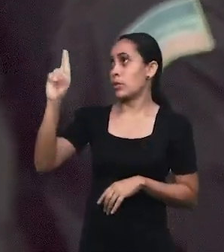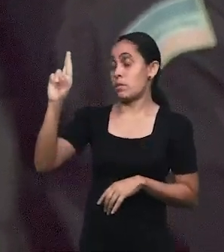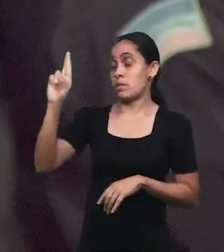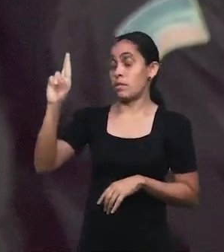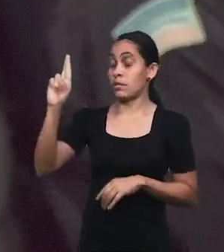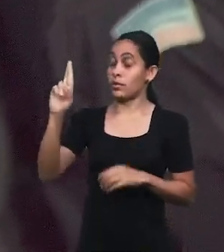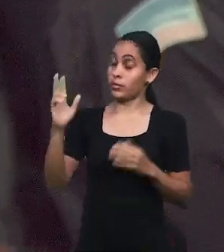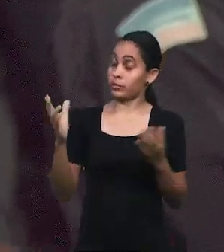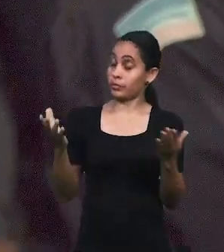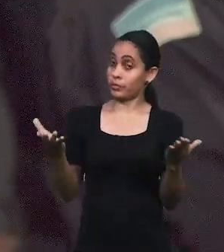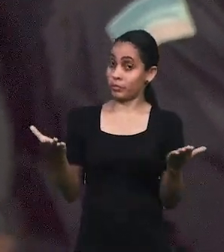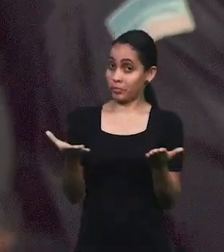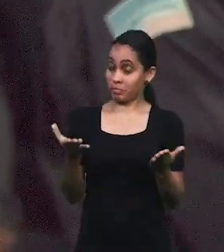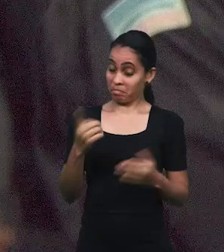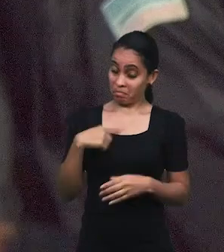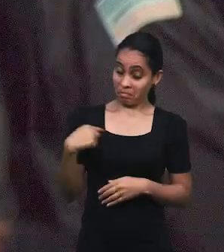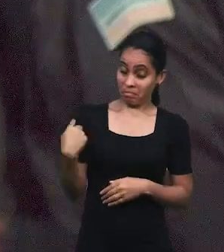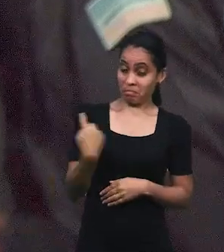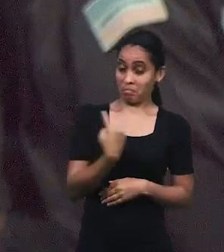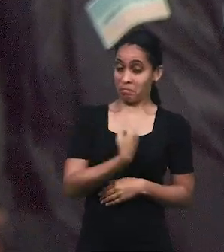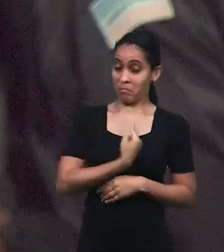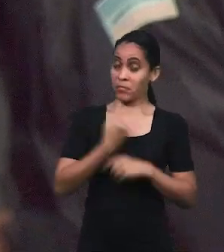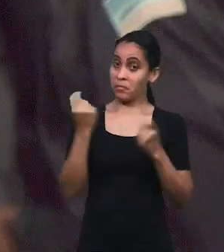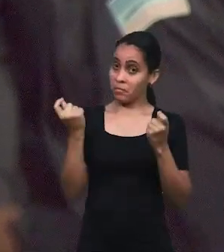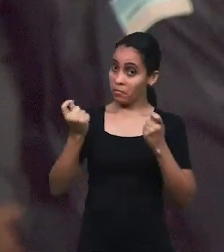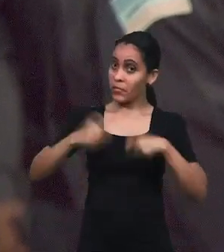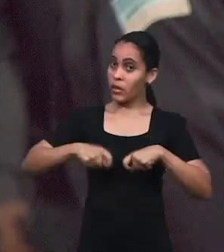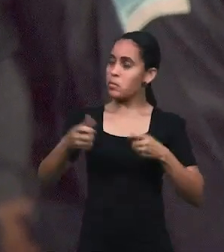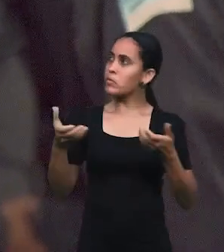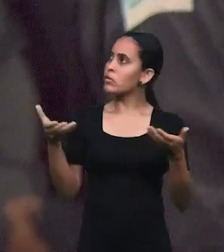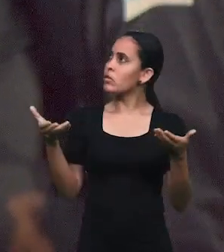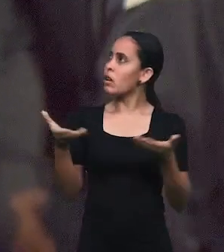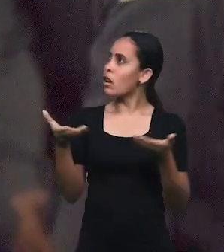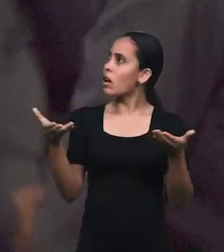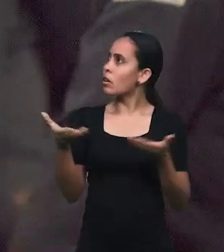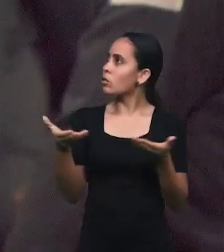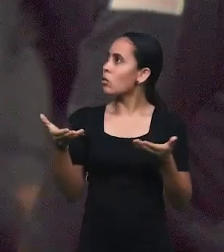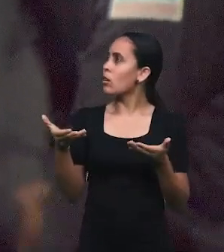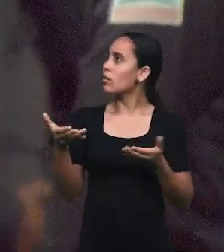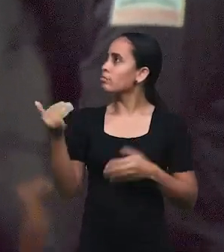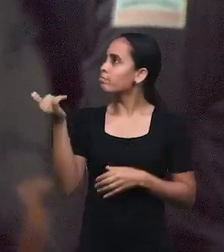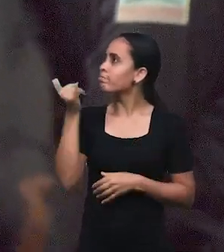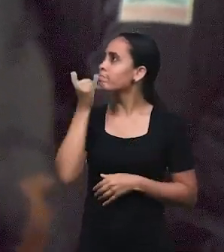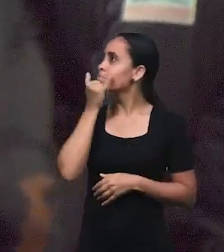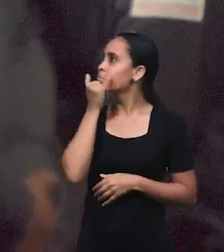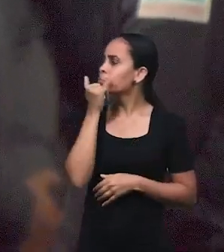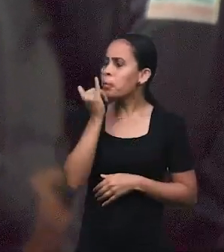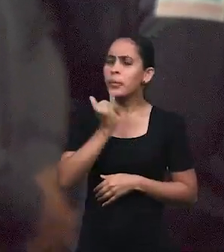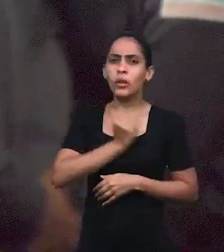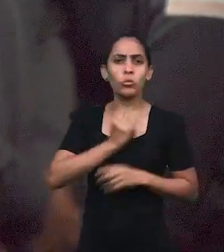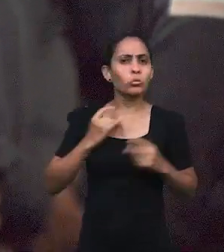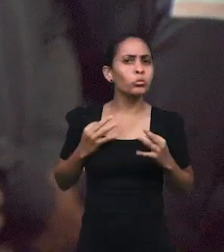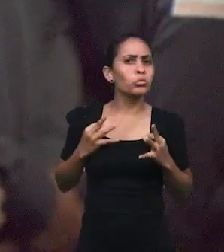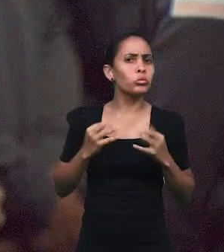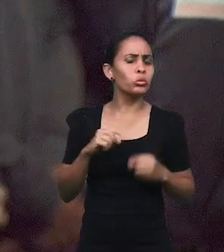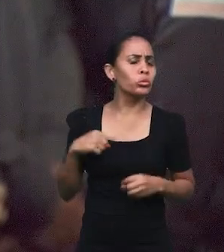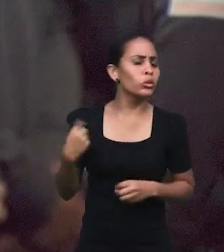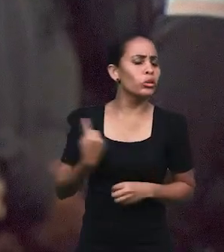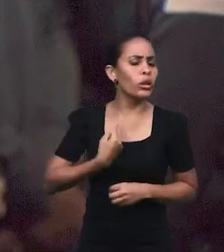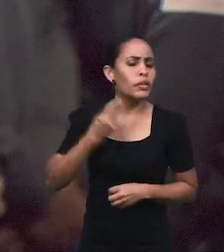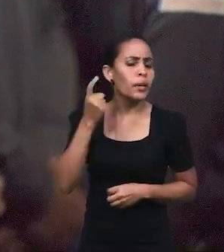contigo, e que assim, Senhor, possamos alcançar o Teu perdão de tudo